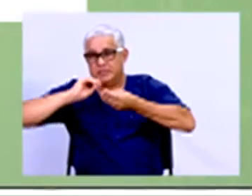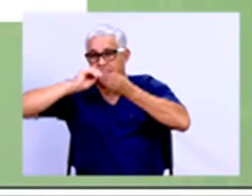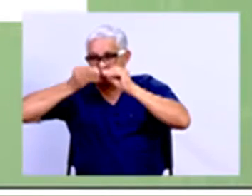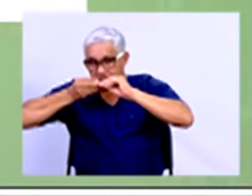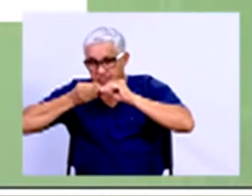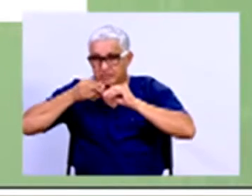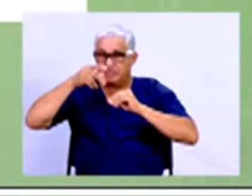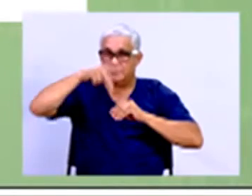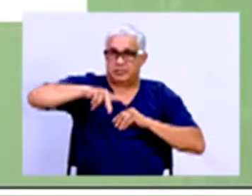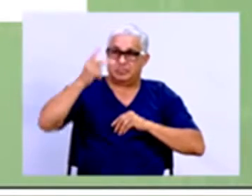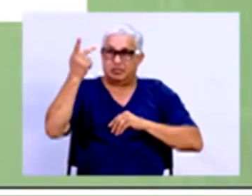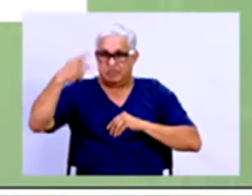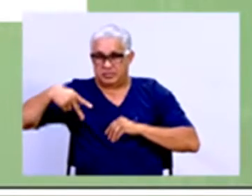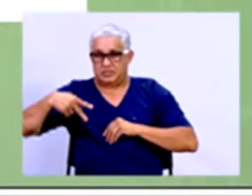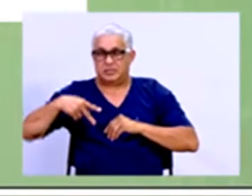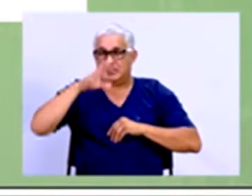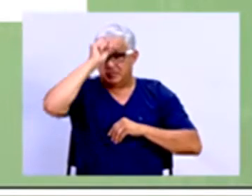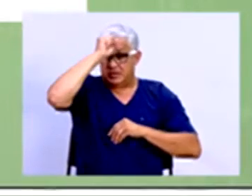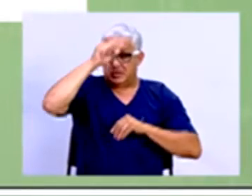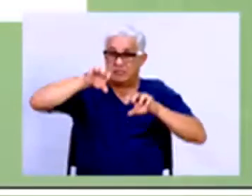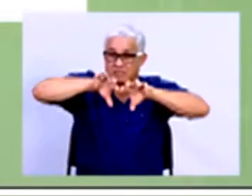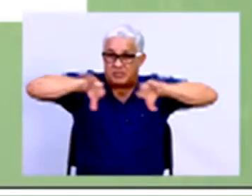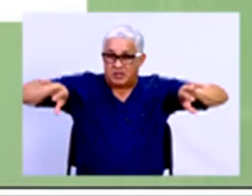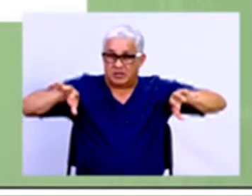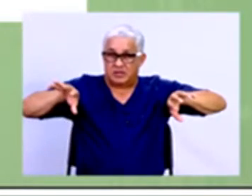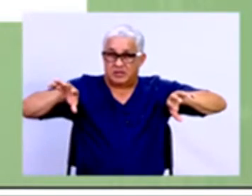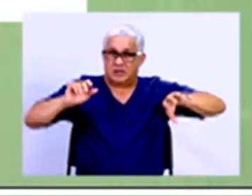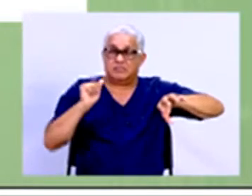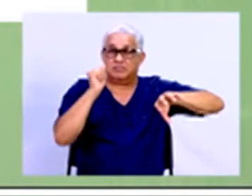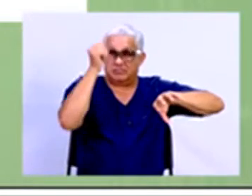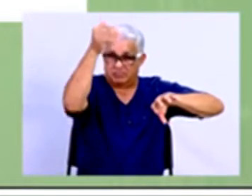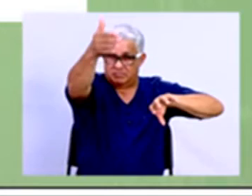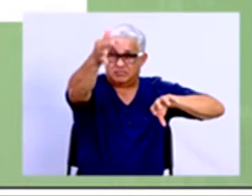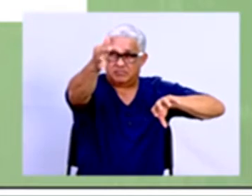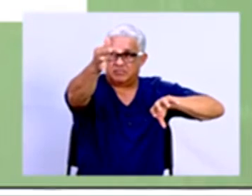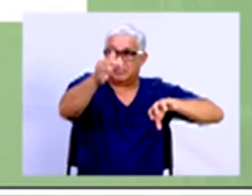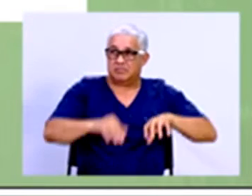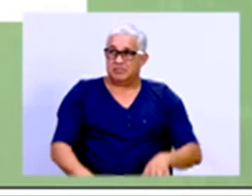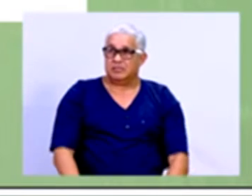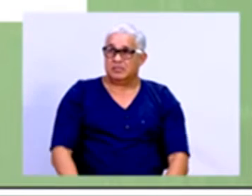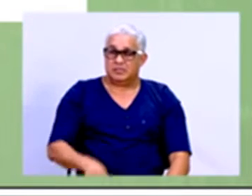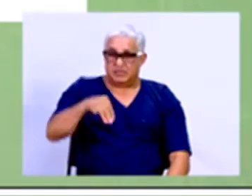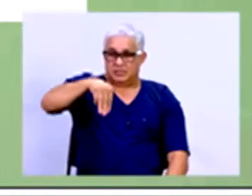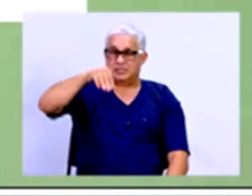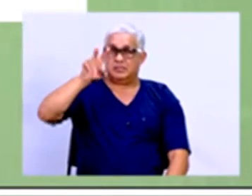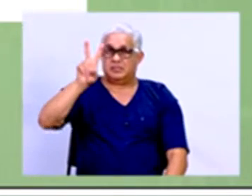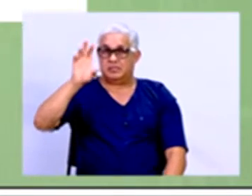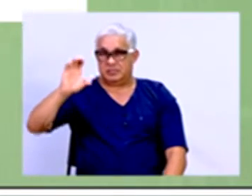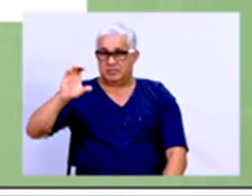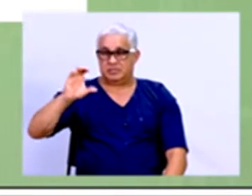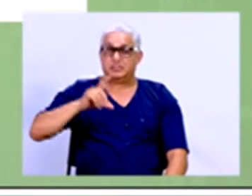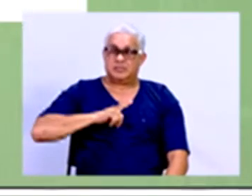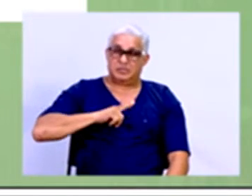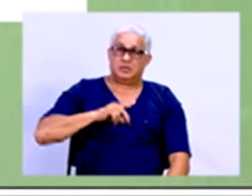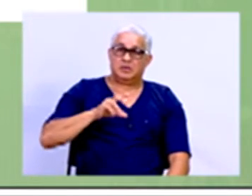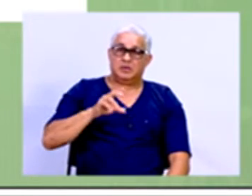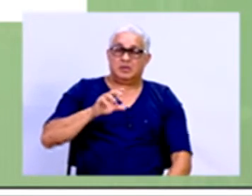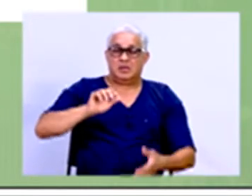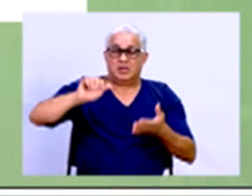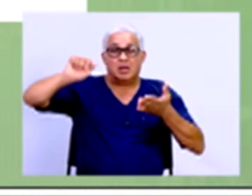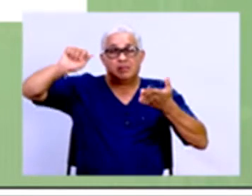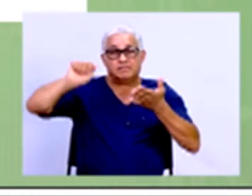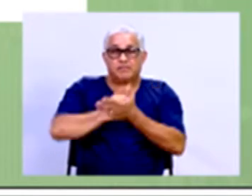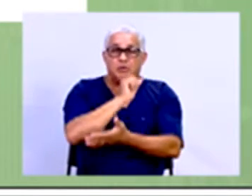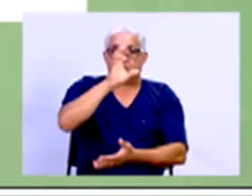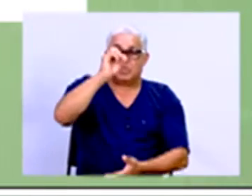gente aprende a separar isso lá na frente vendo o MVC, né? Bom, nós temos um comando aqui para excluir a informação,